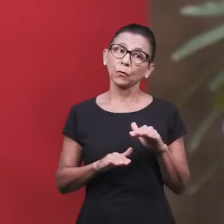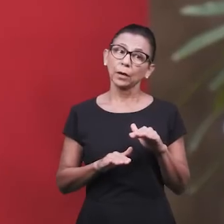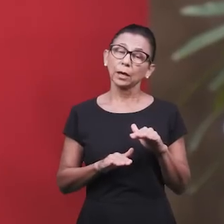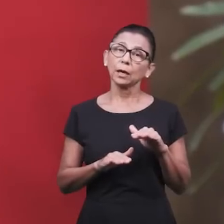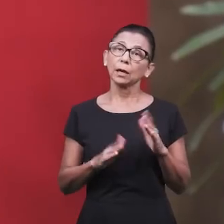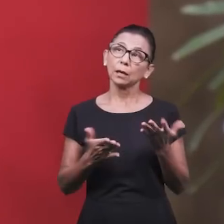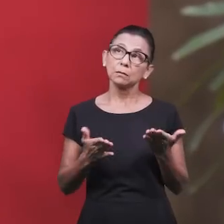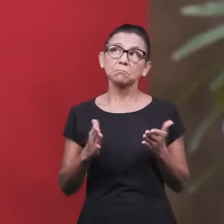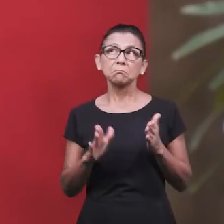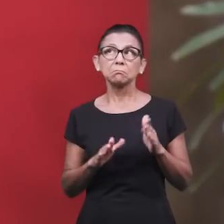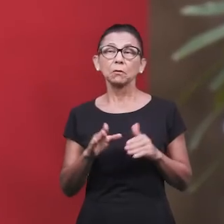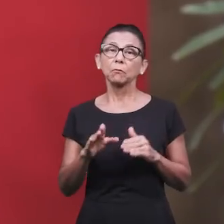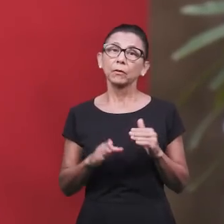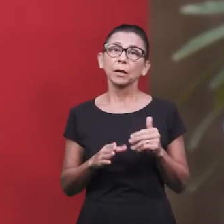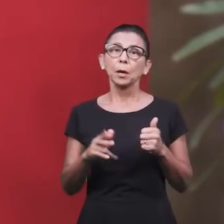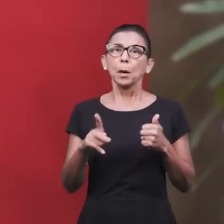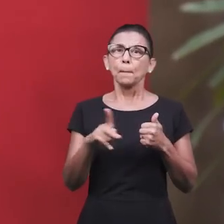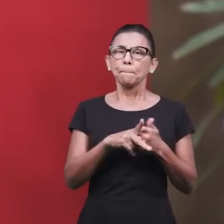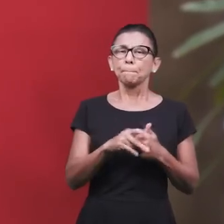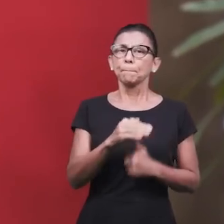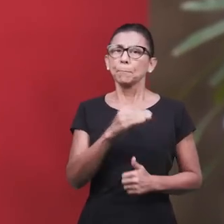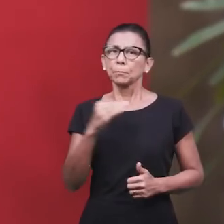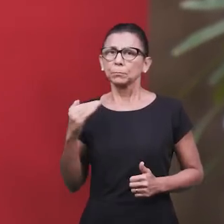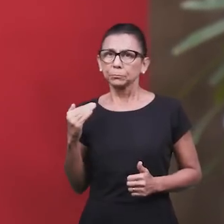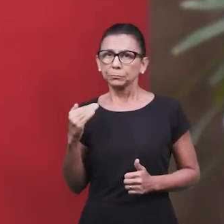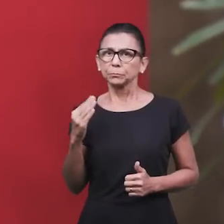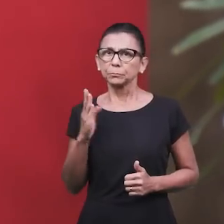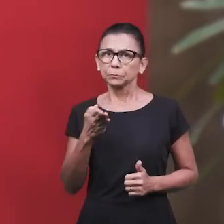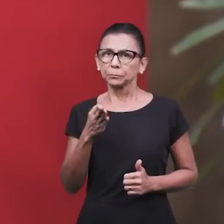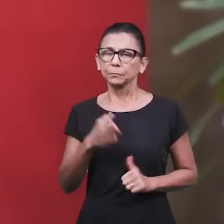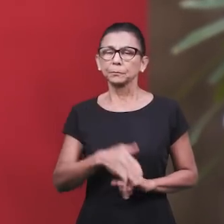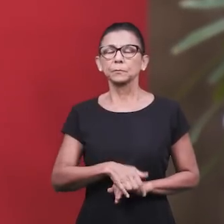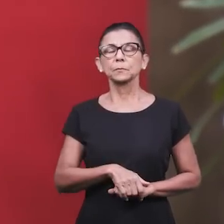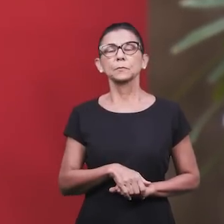já tenha morrido, né? Ele dá essa sequência.